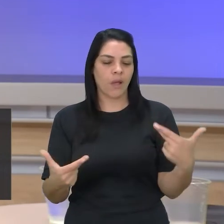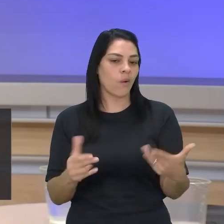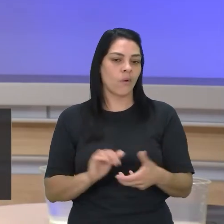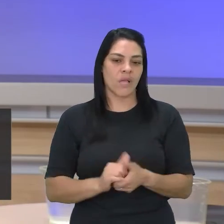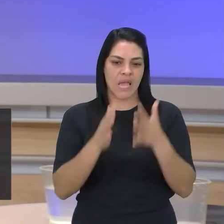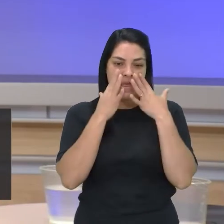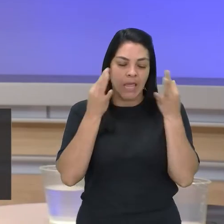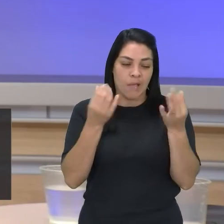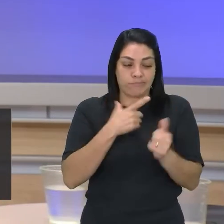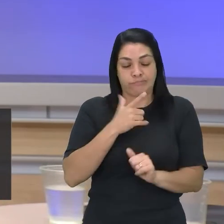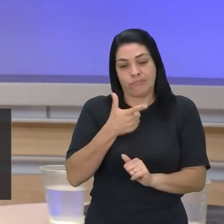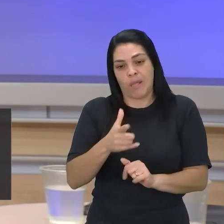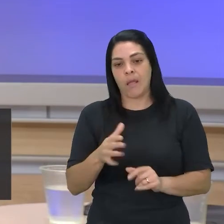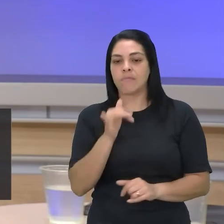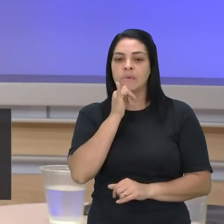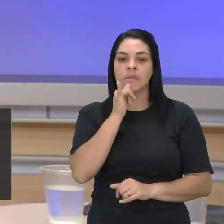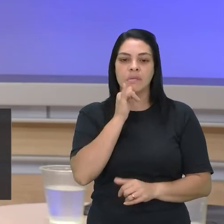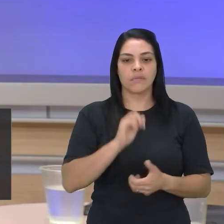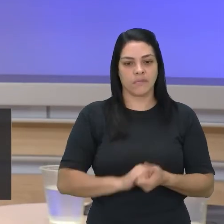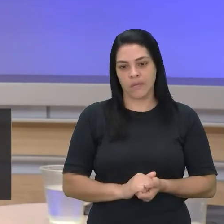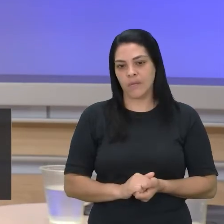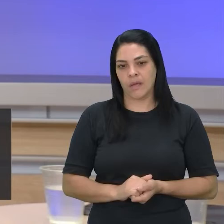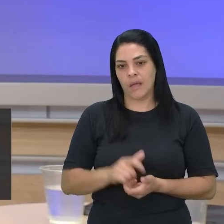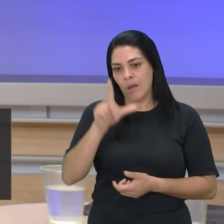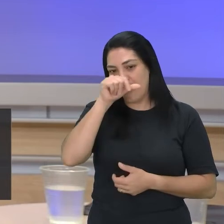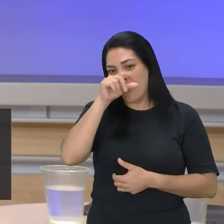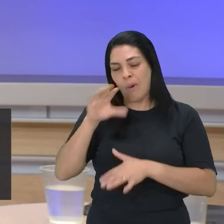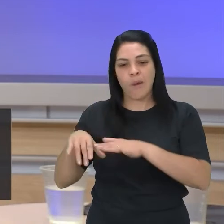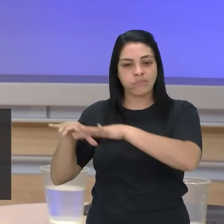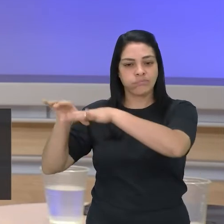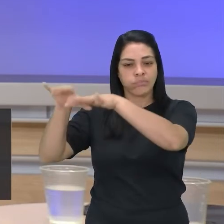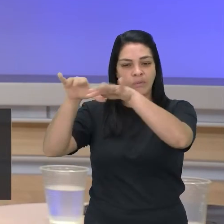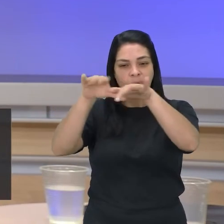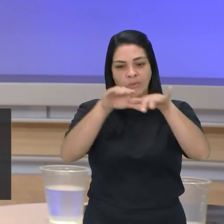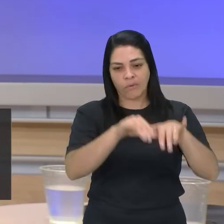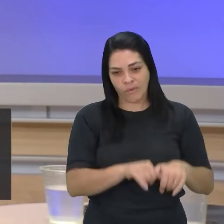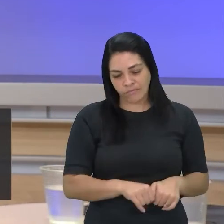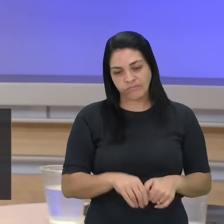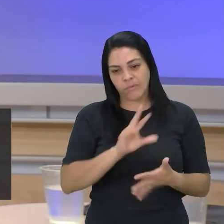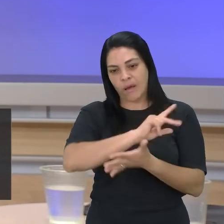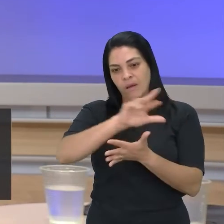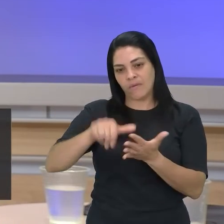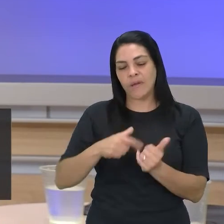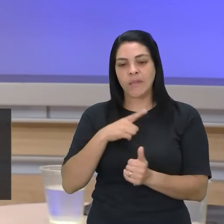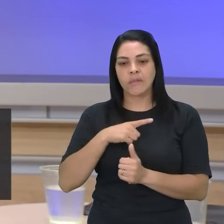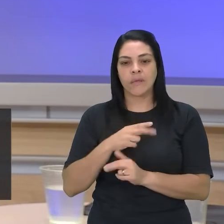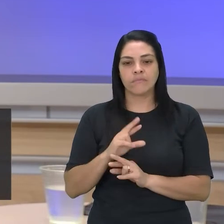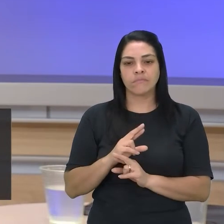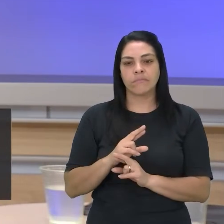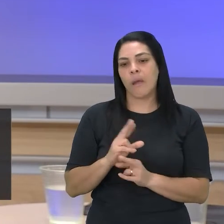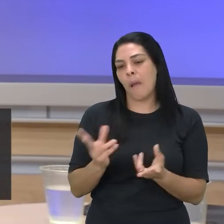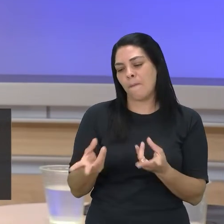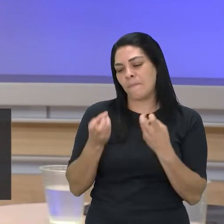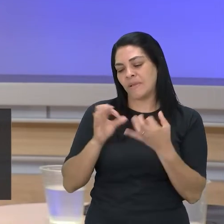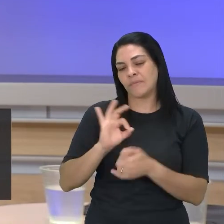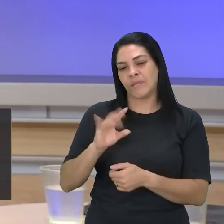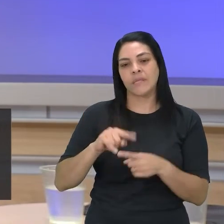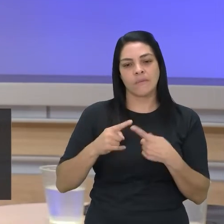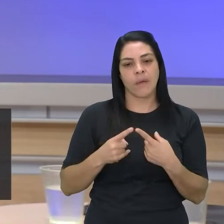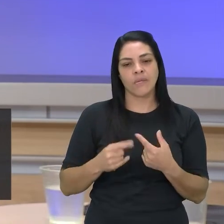muito a atenção, né, como, por exemplo, a revoada de maritacas, passa um pouco despercebido, mas na primeira